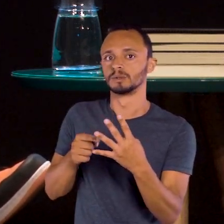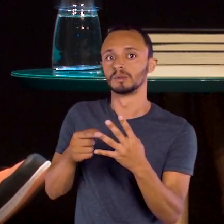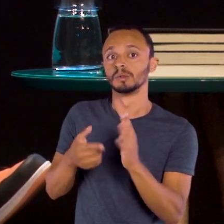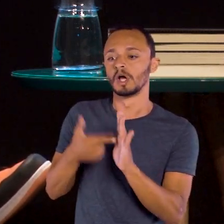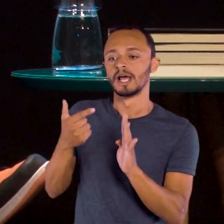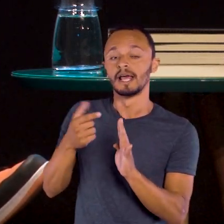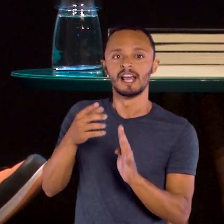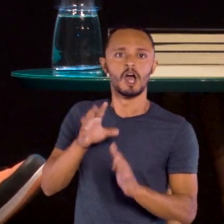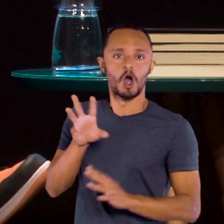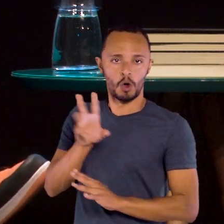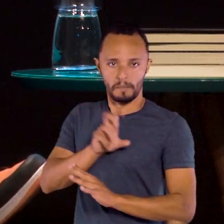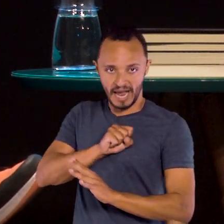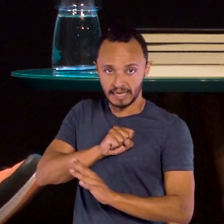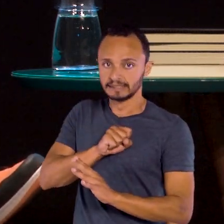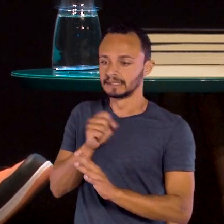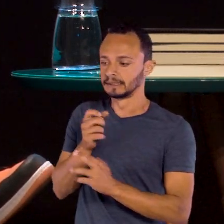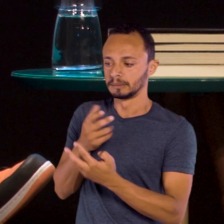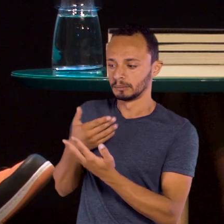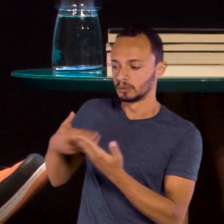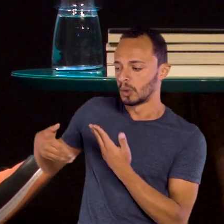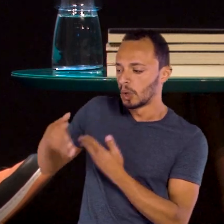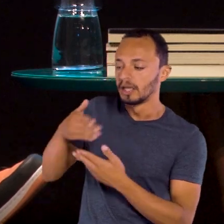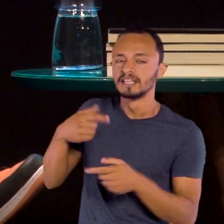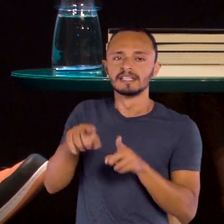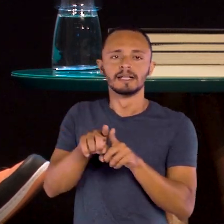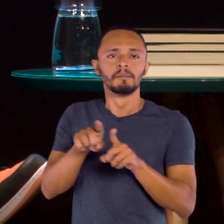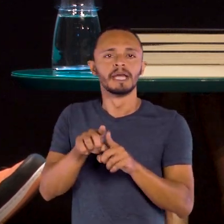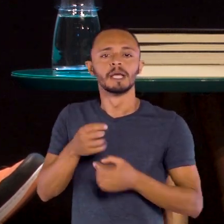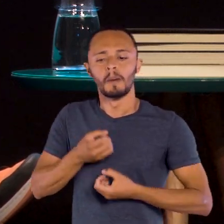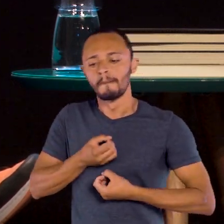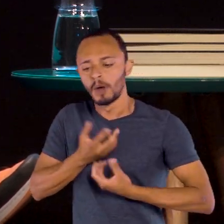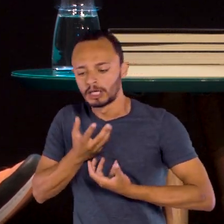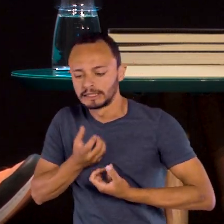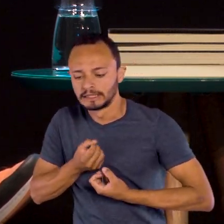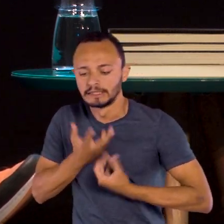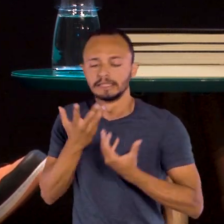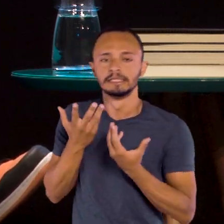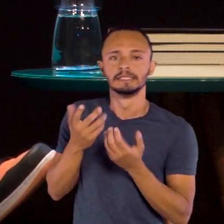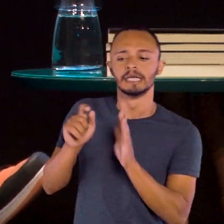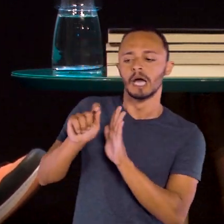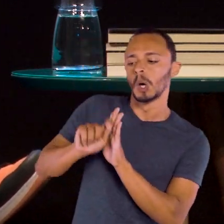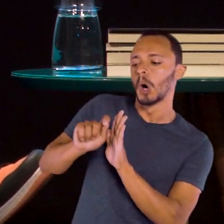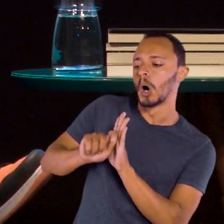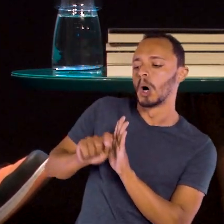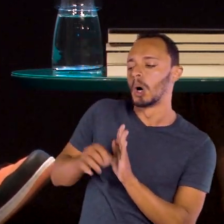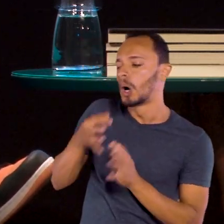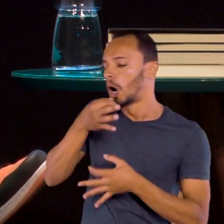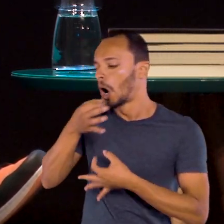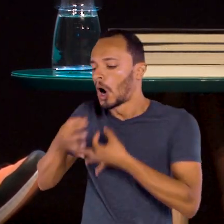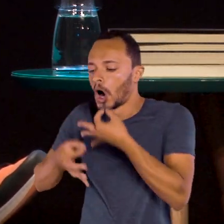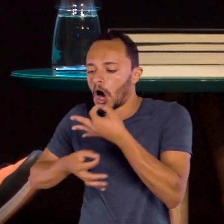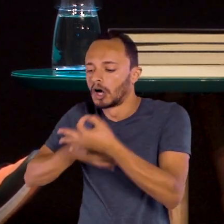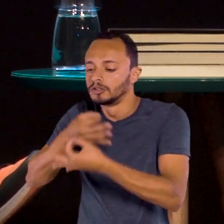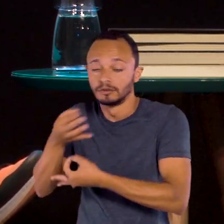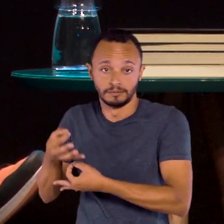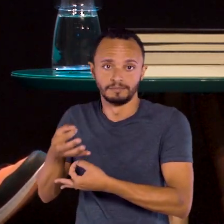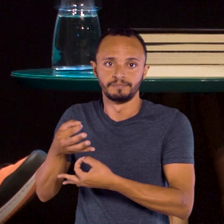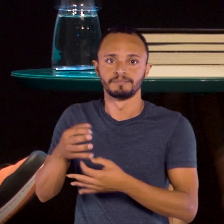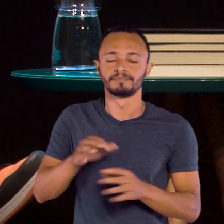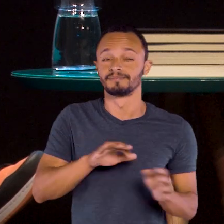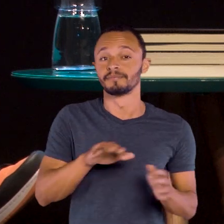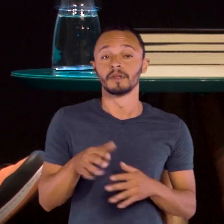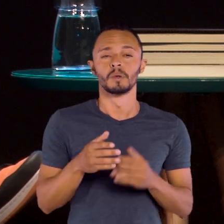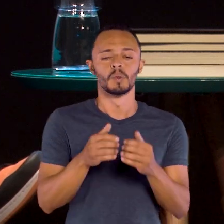uns pingados por aí, né, de contos, de poesia, enfim. E eu